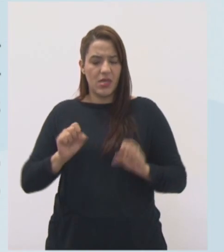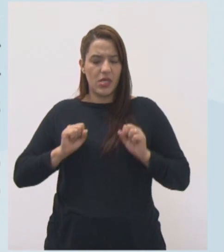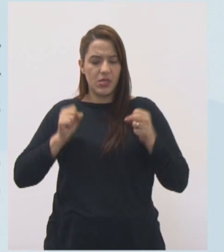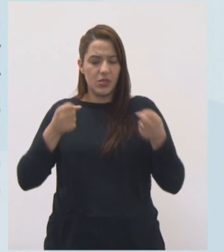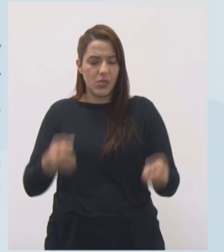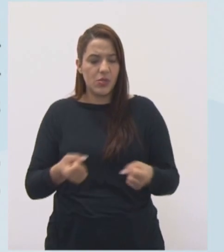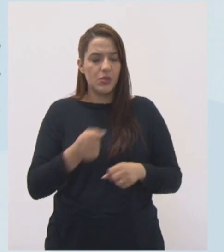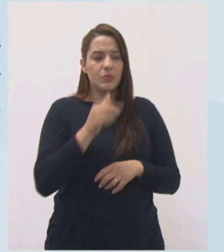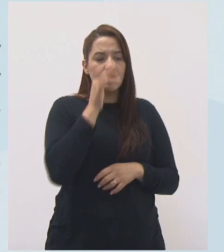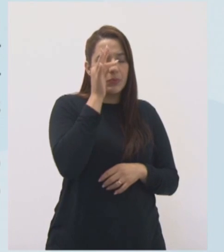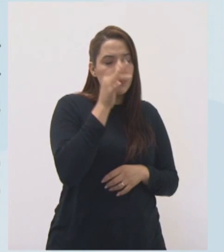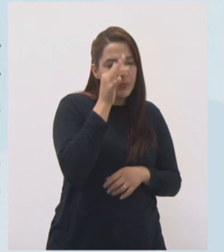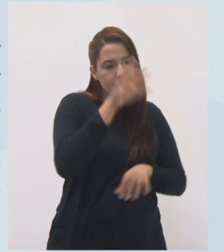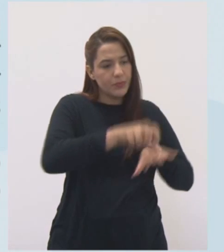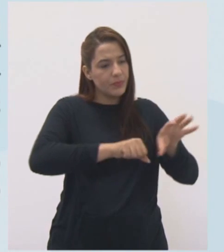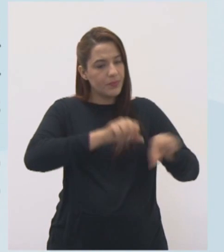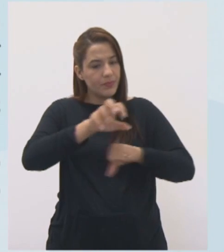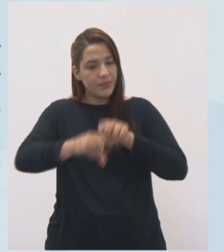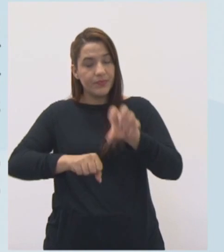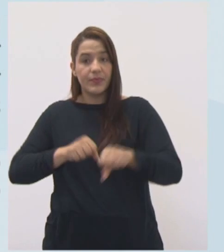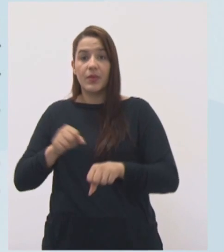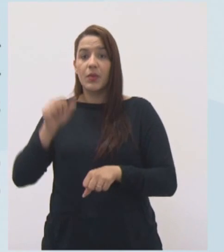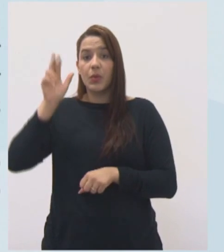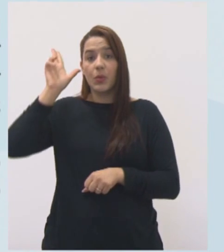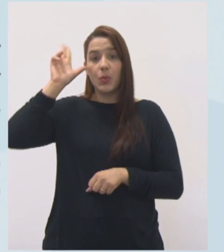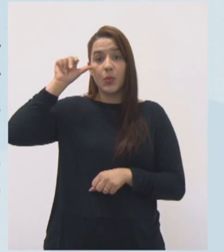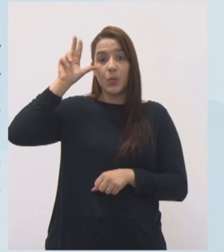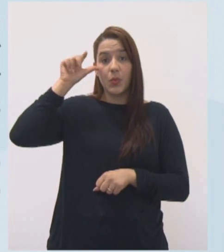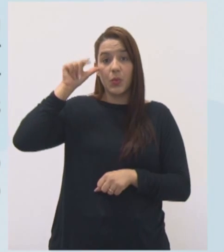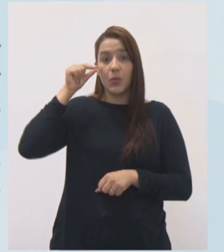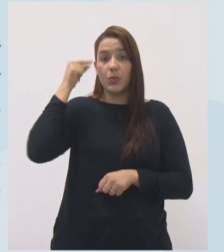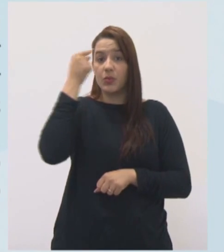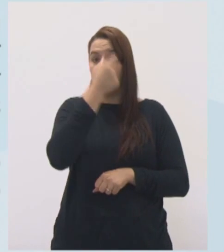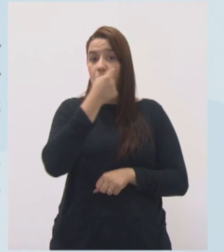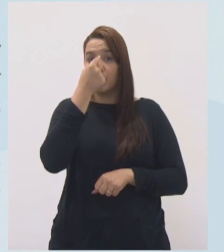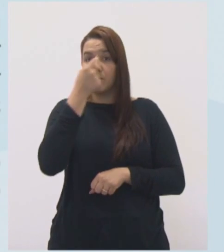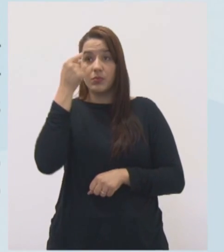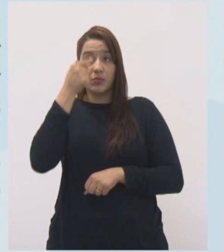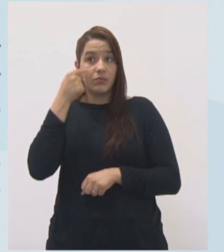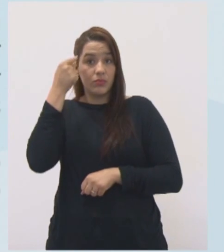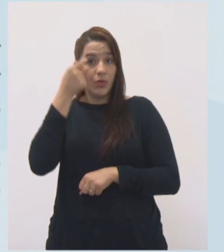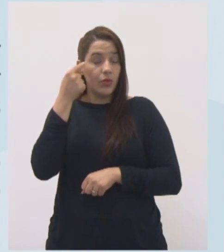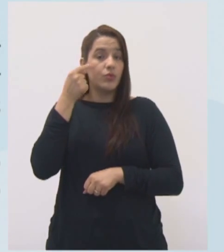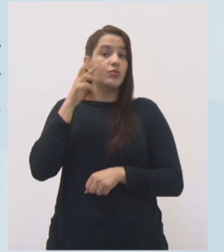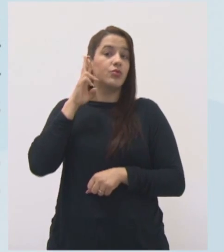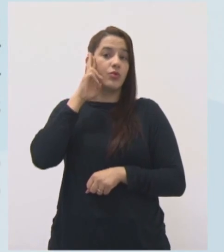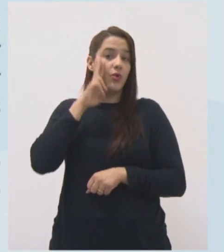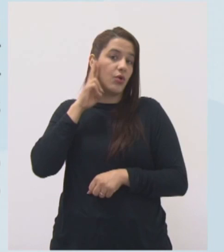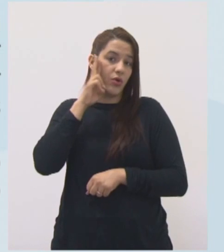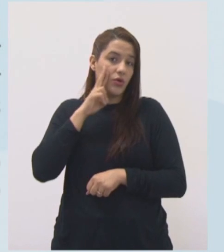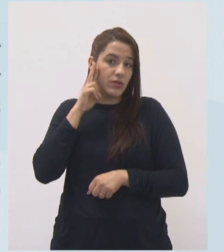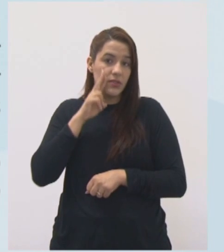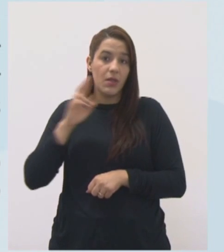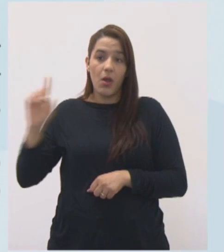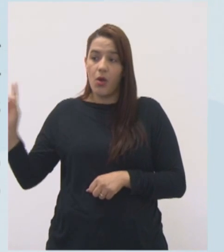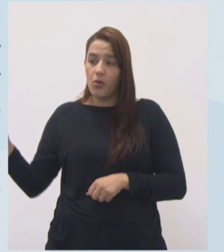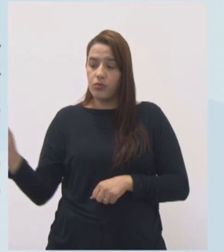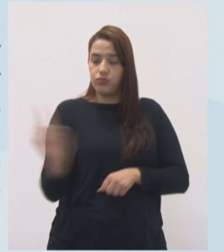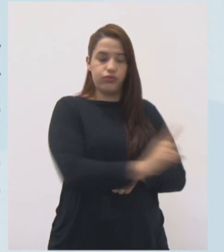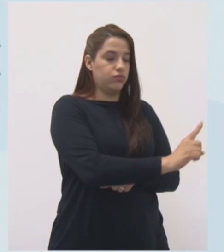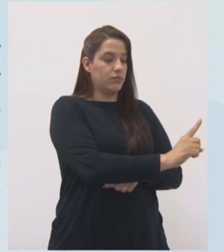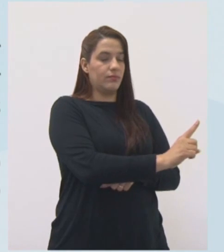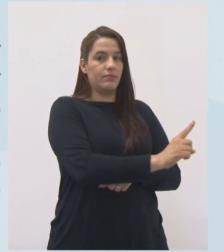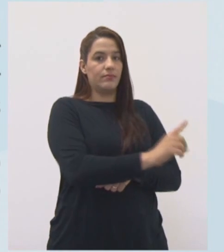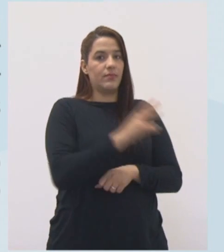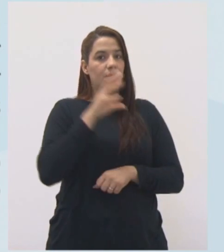as margaridas. Foi quando um coelho branco de olhos cor-de-rosa passou correndo bem pertinho